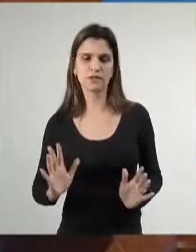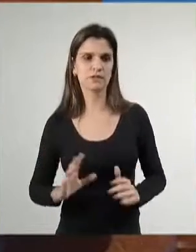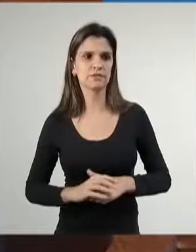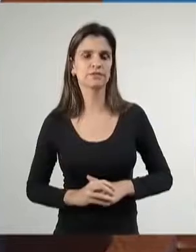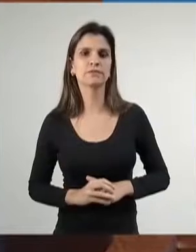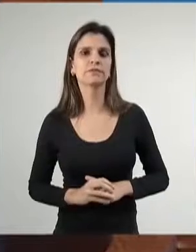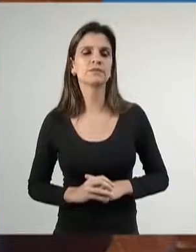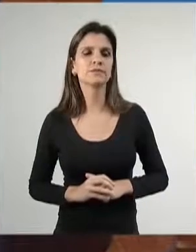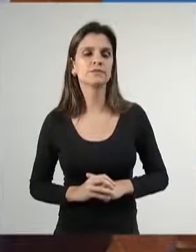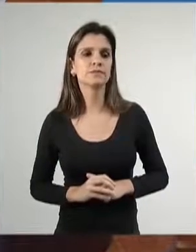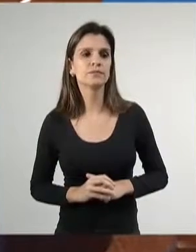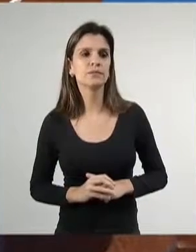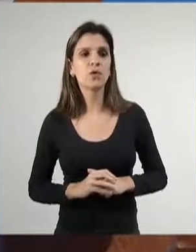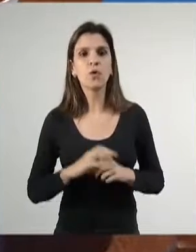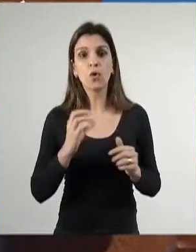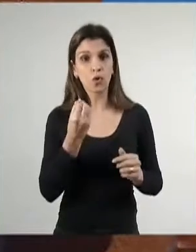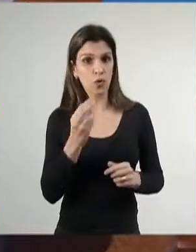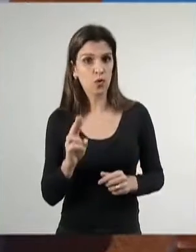Nacional de Trânsito.